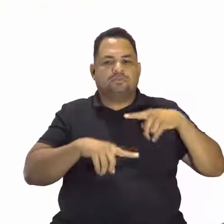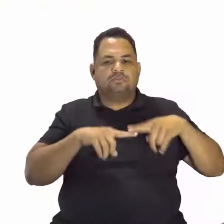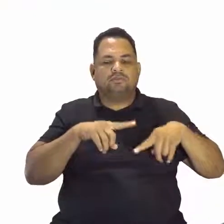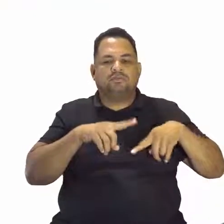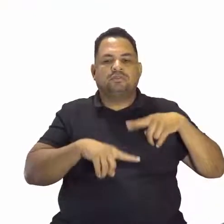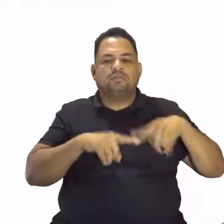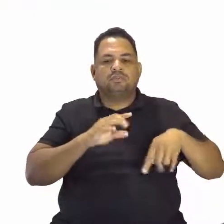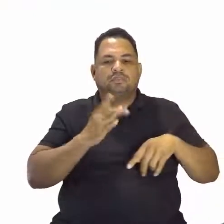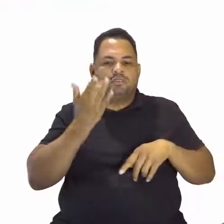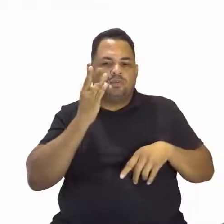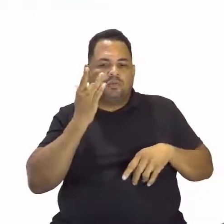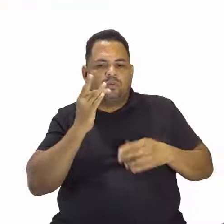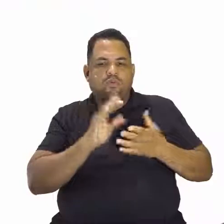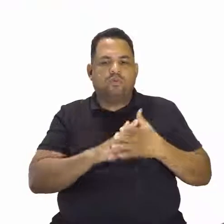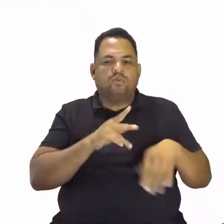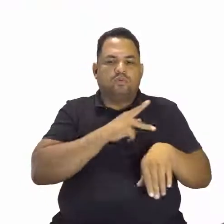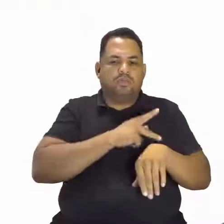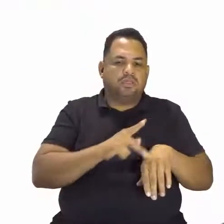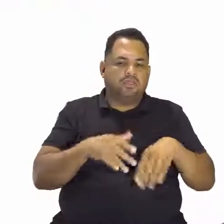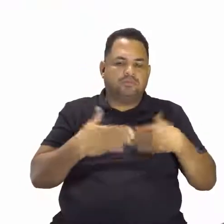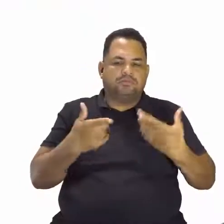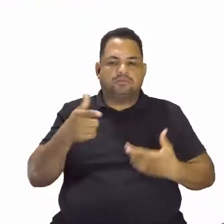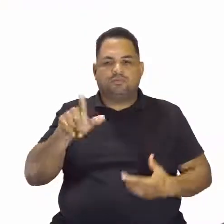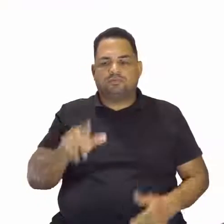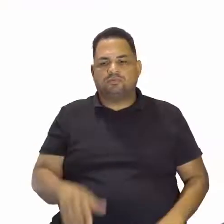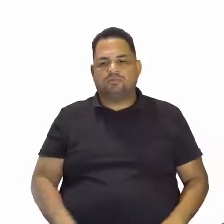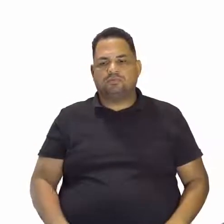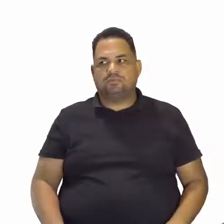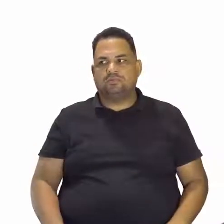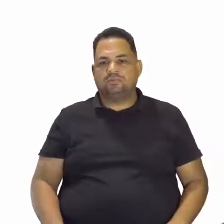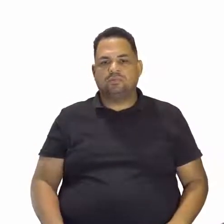uma foto de um quilombo, tá?